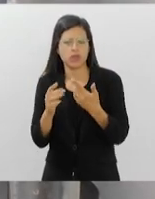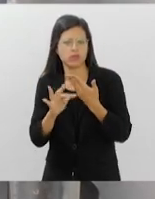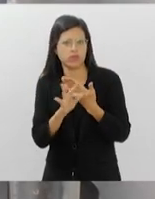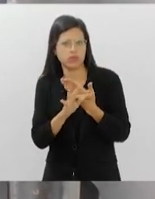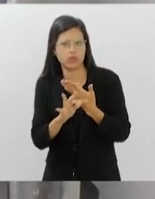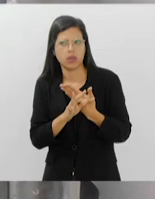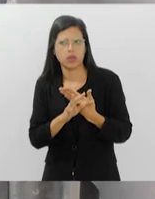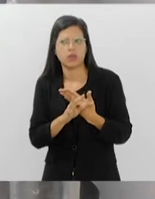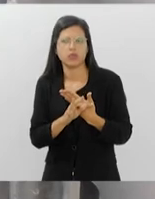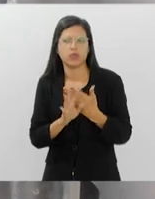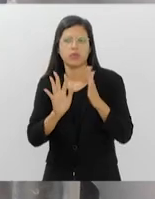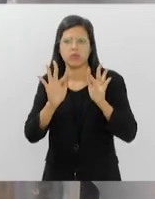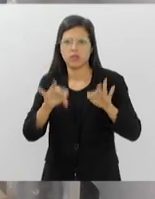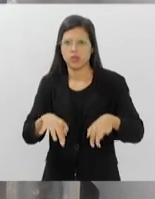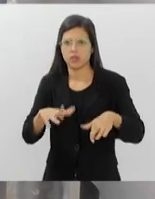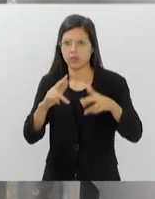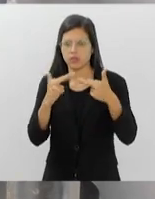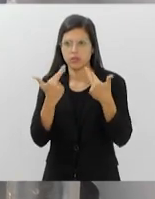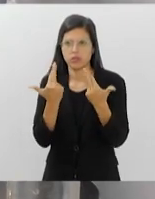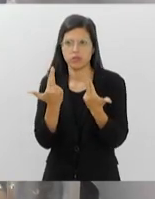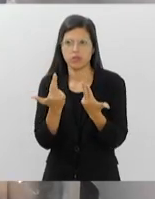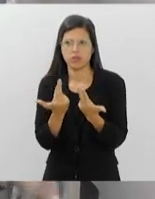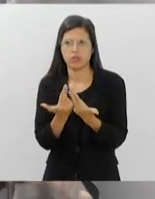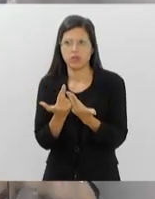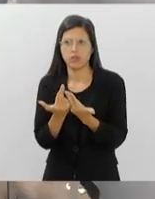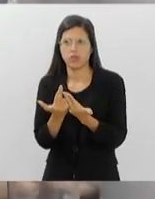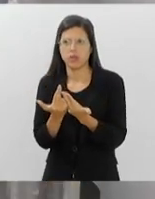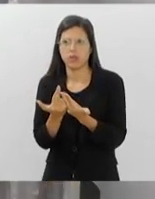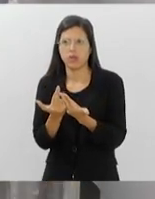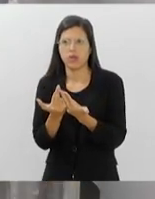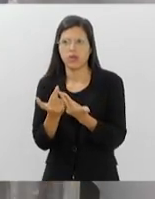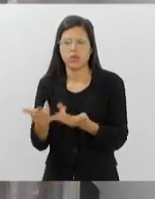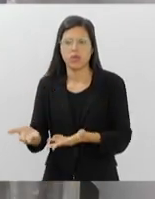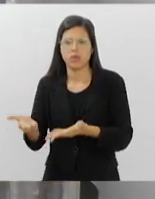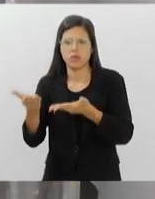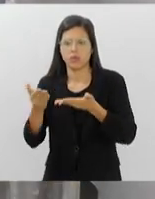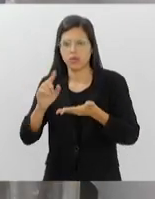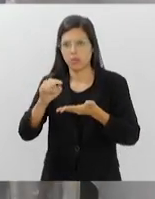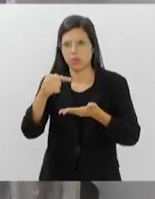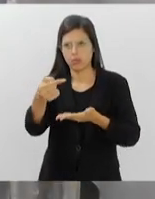e declaro encerrada a sessão, convocando desde já para a próxima